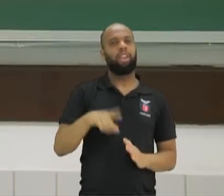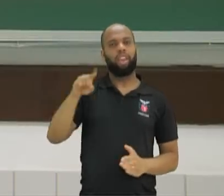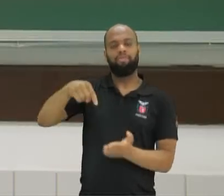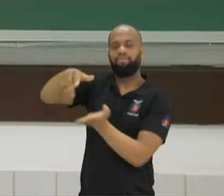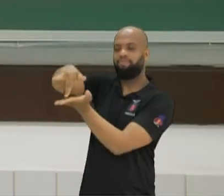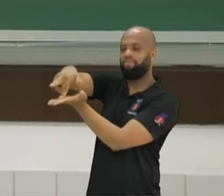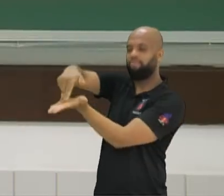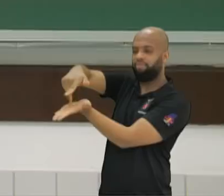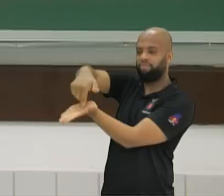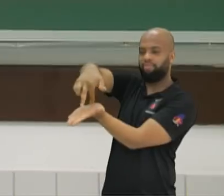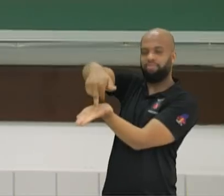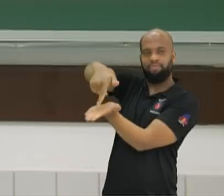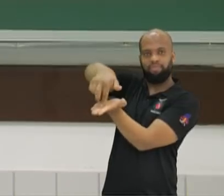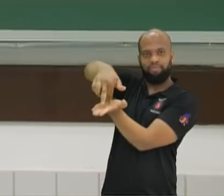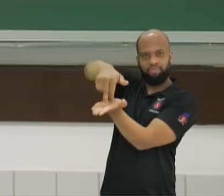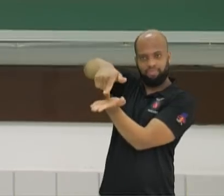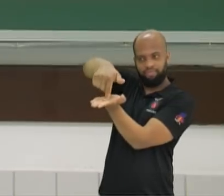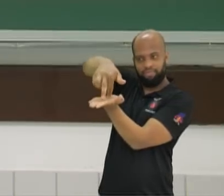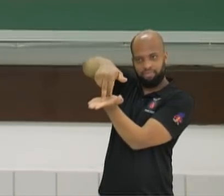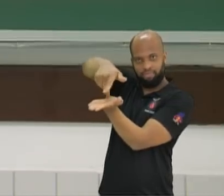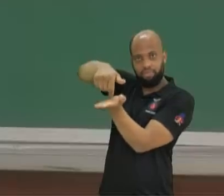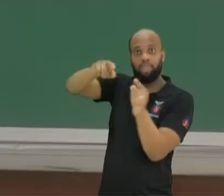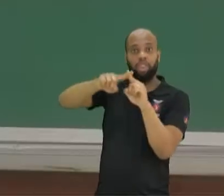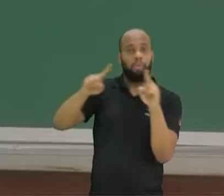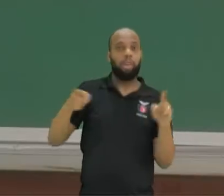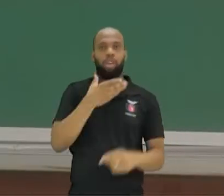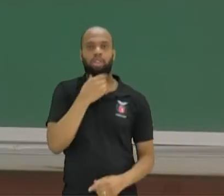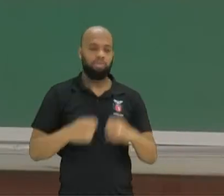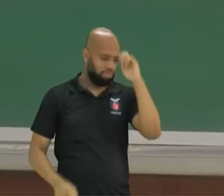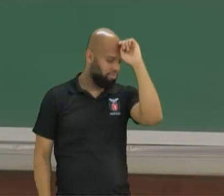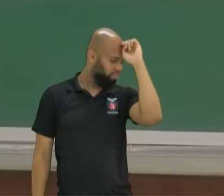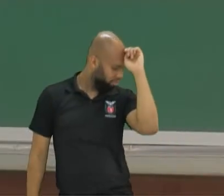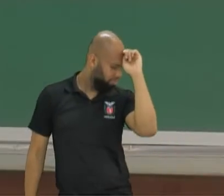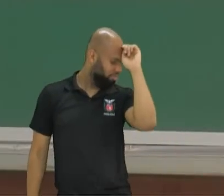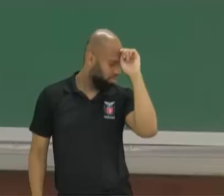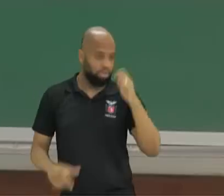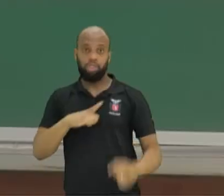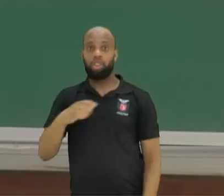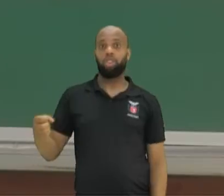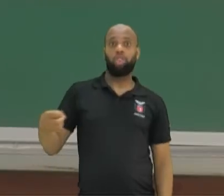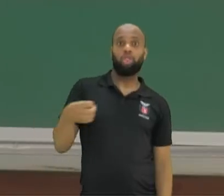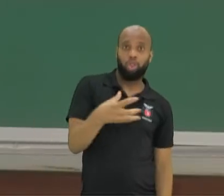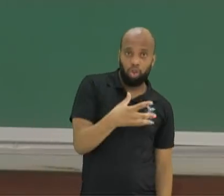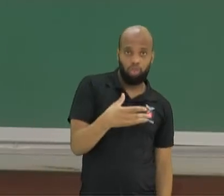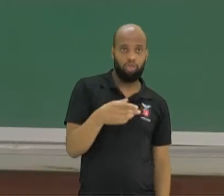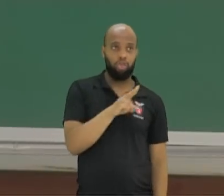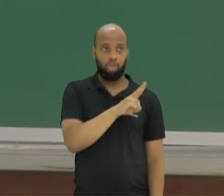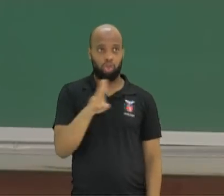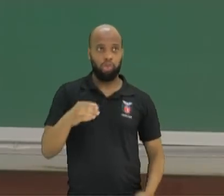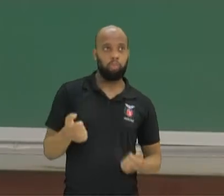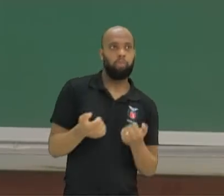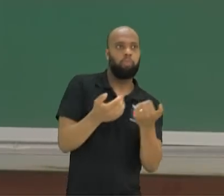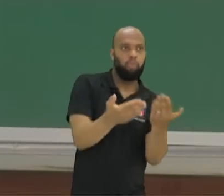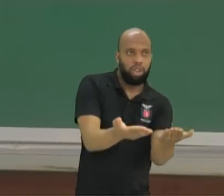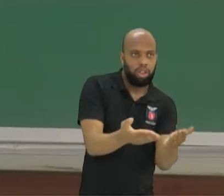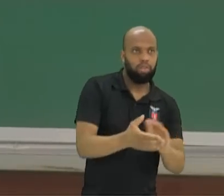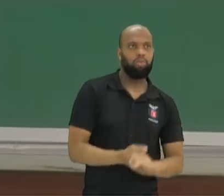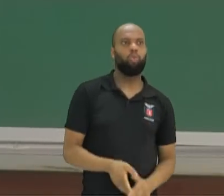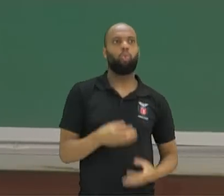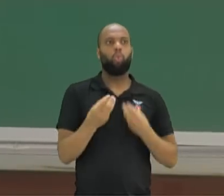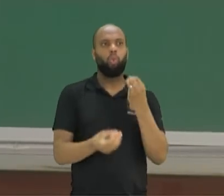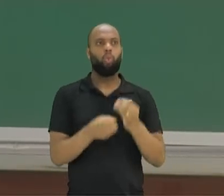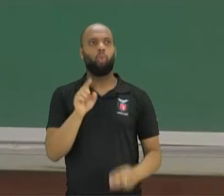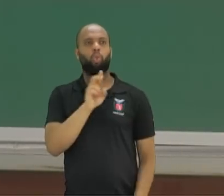deslizar para trás. O Michael Jackson deu um novo nome para esse passo.